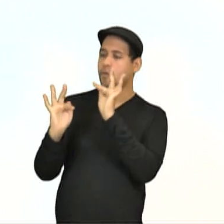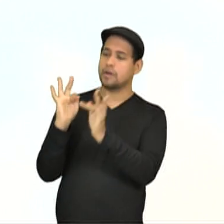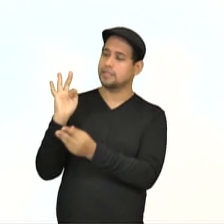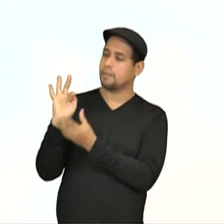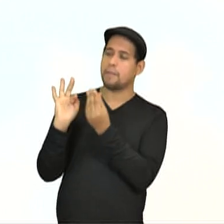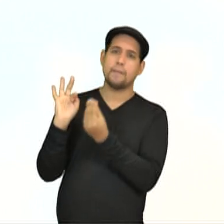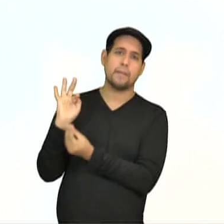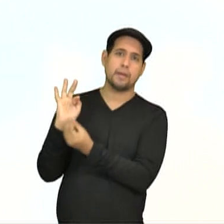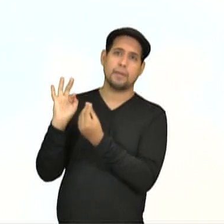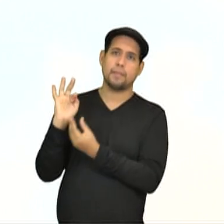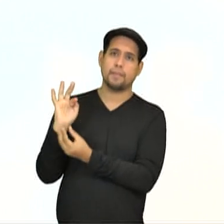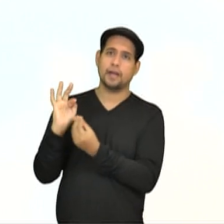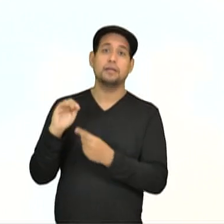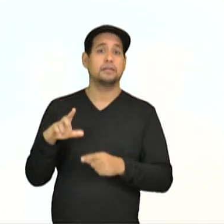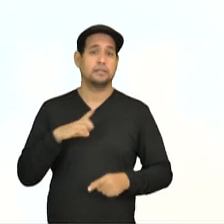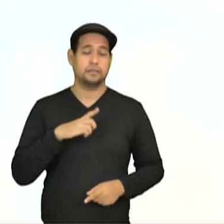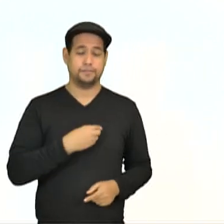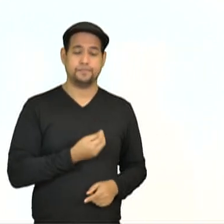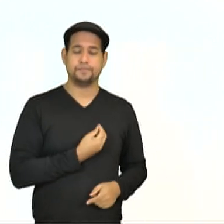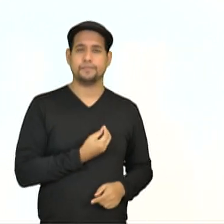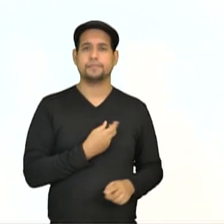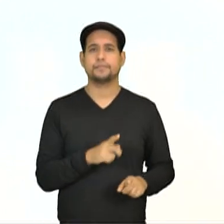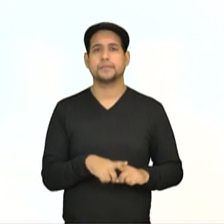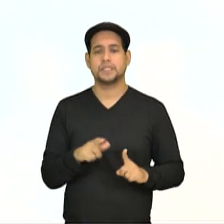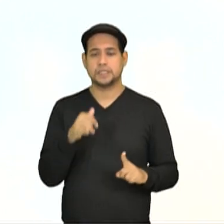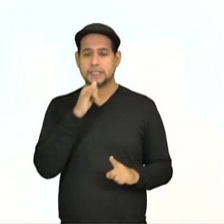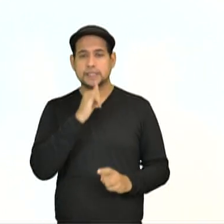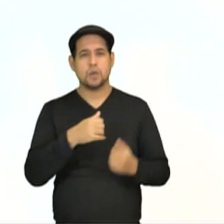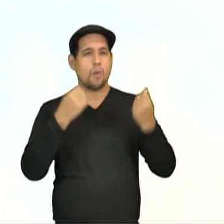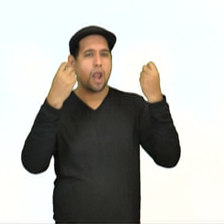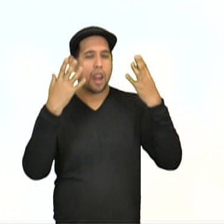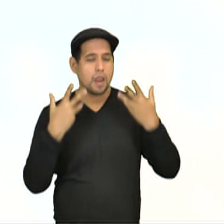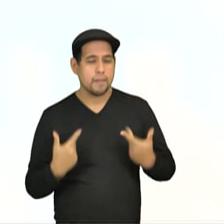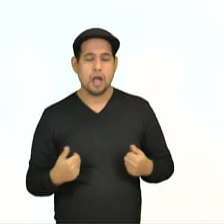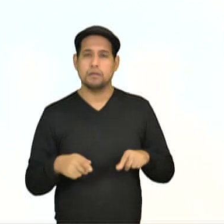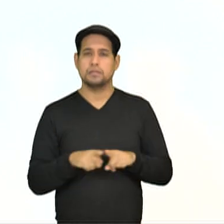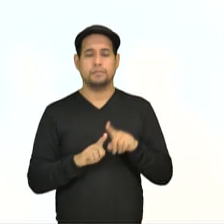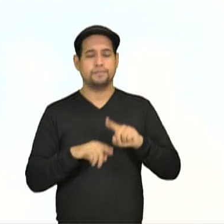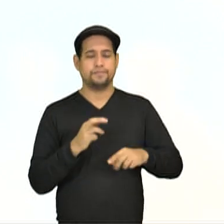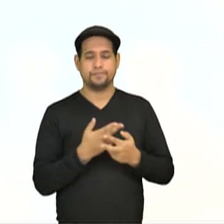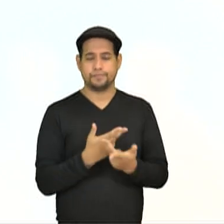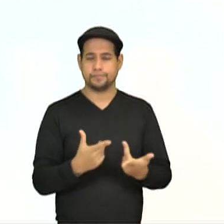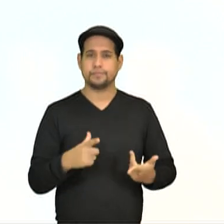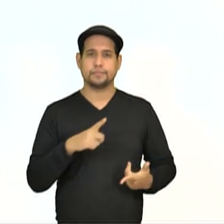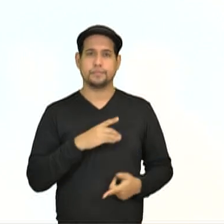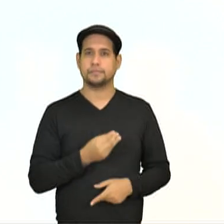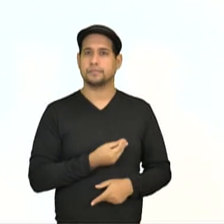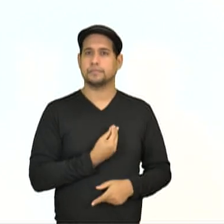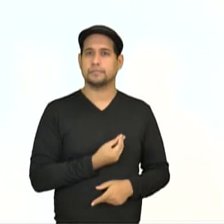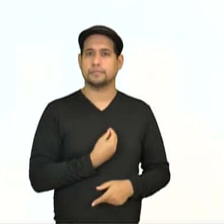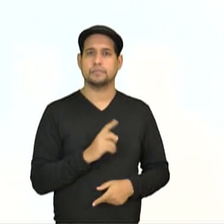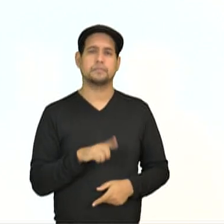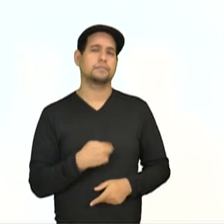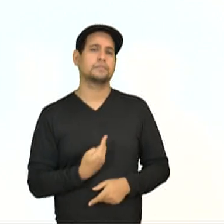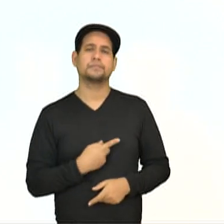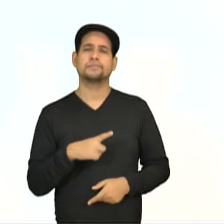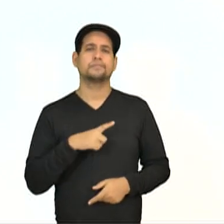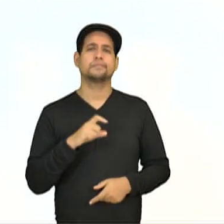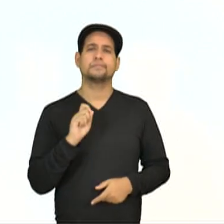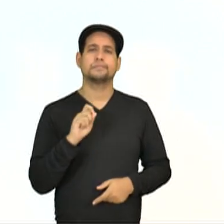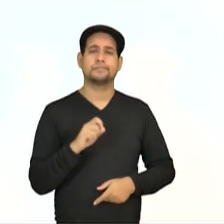enfim, adquiriam vida. Então, quando os animais, as flores, os objetos adquirem vida, a gente tem